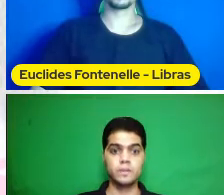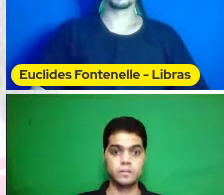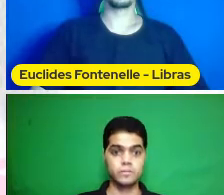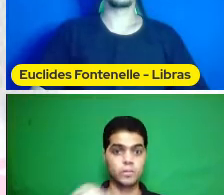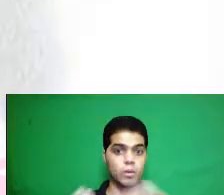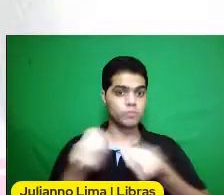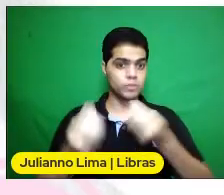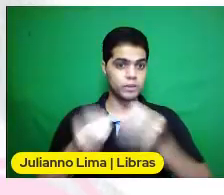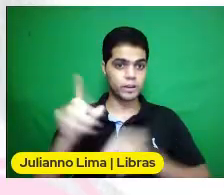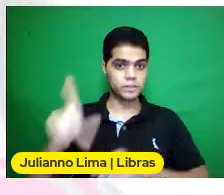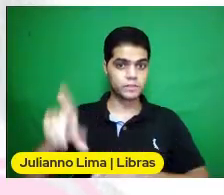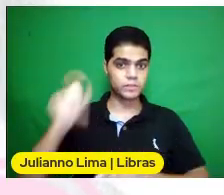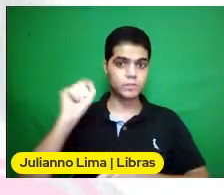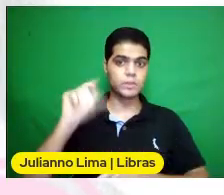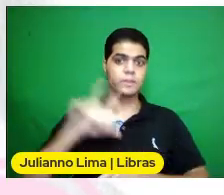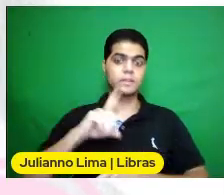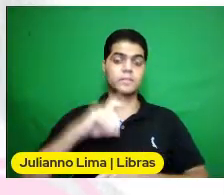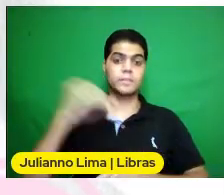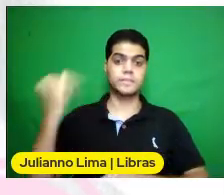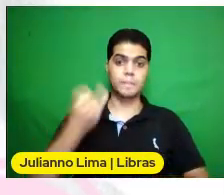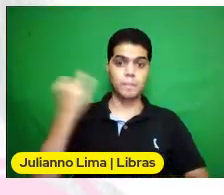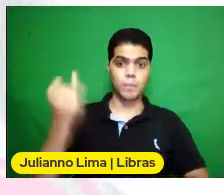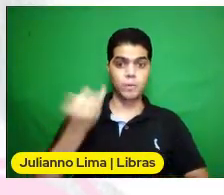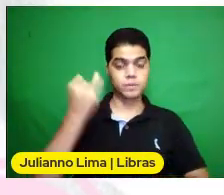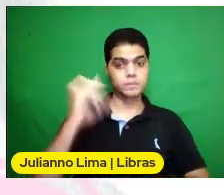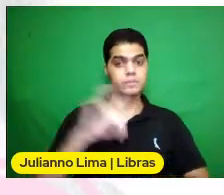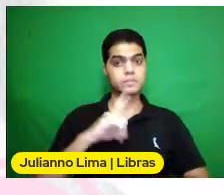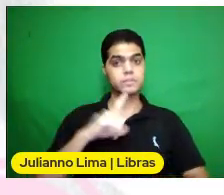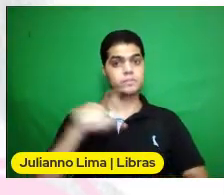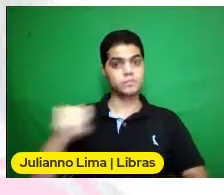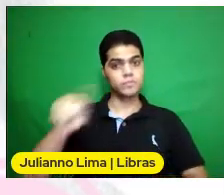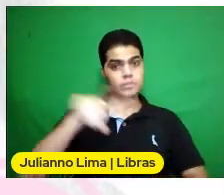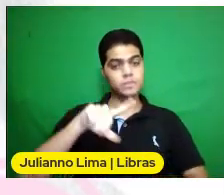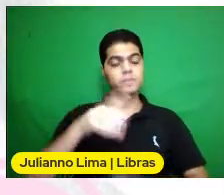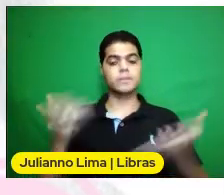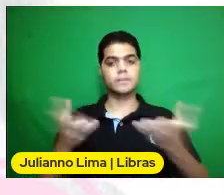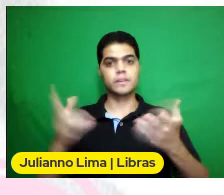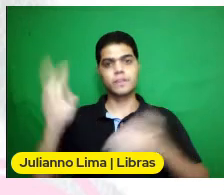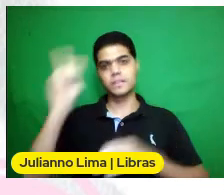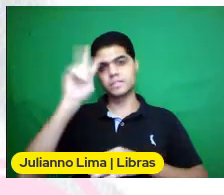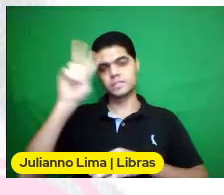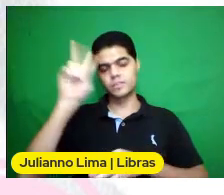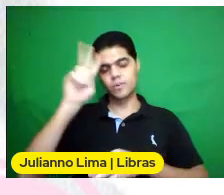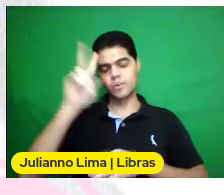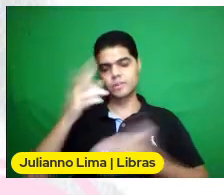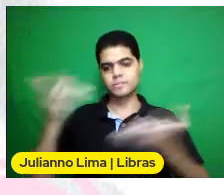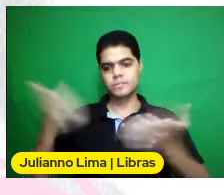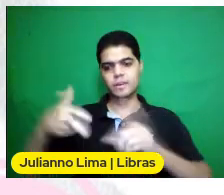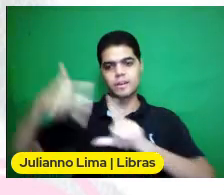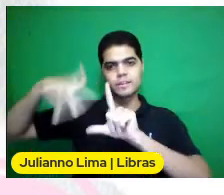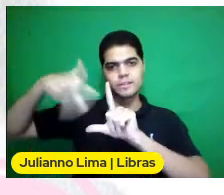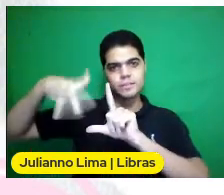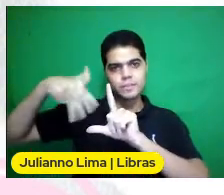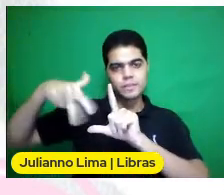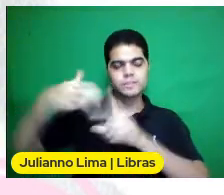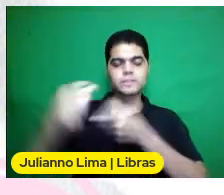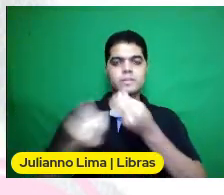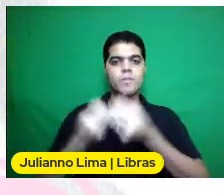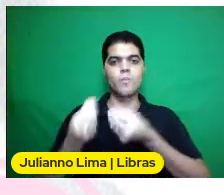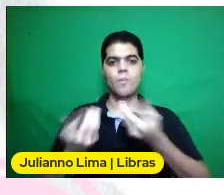mais importante de vocês, assim, para trazer essa história para a animação, né?